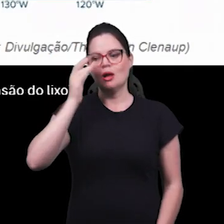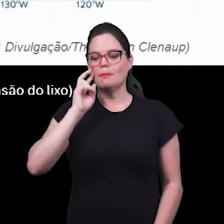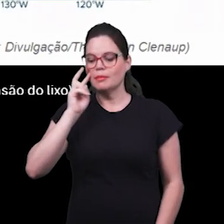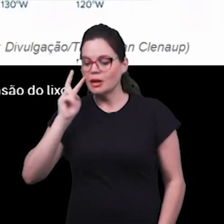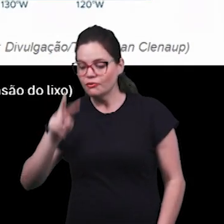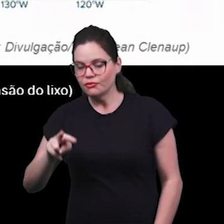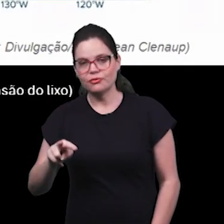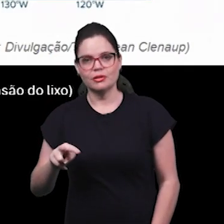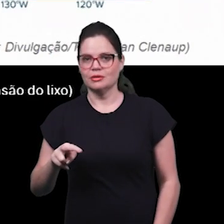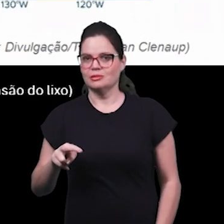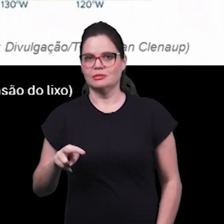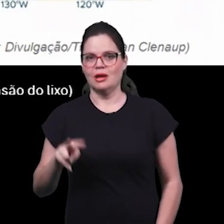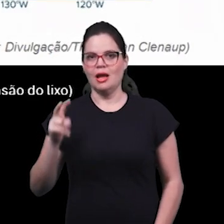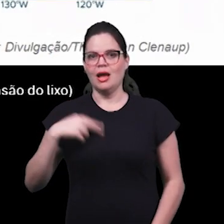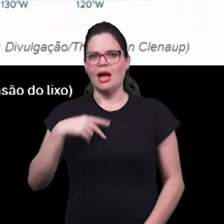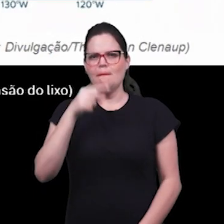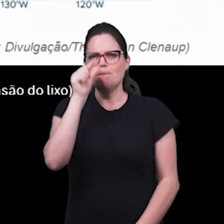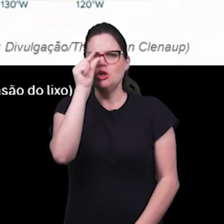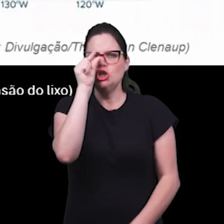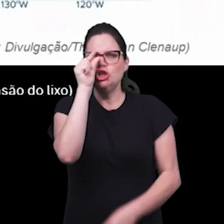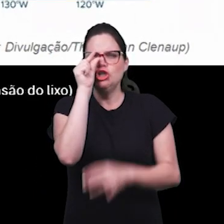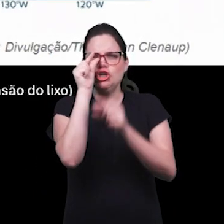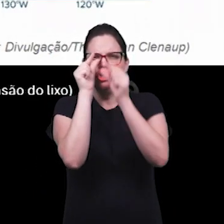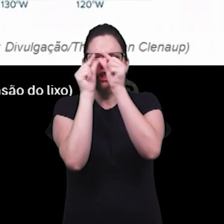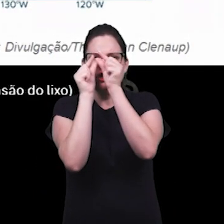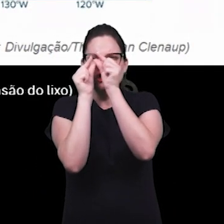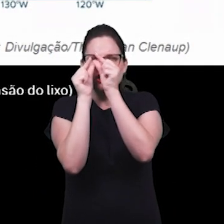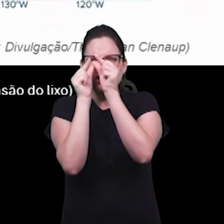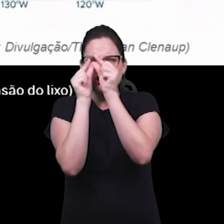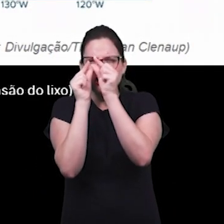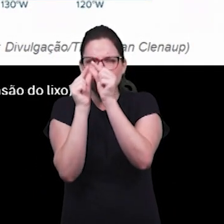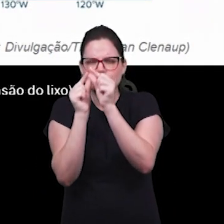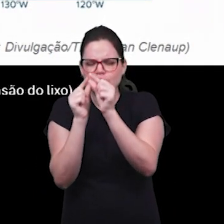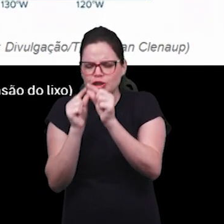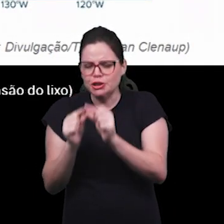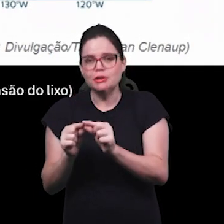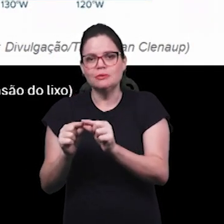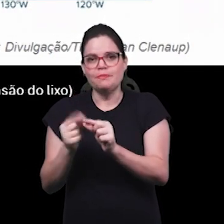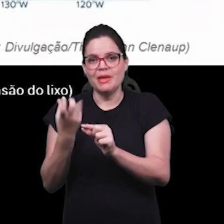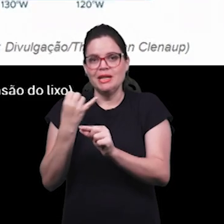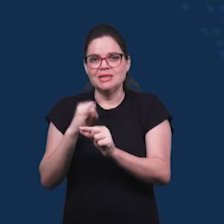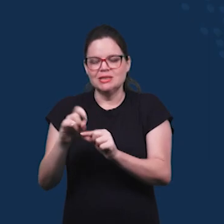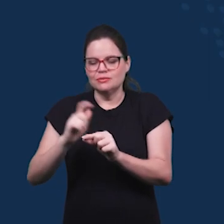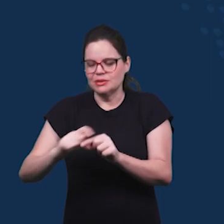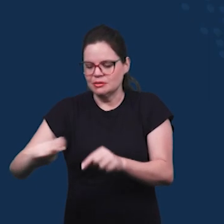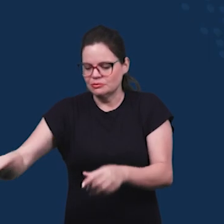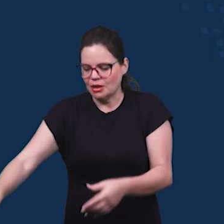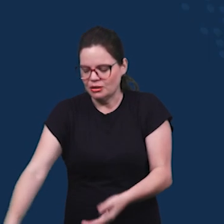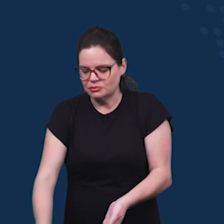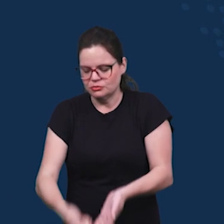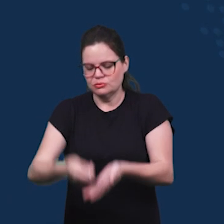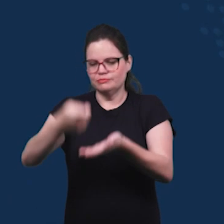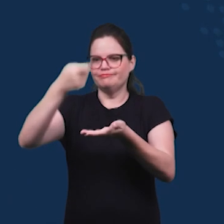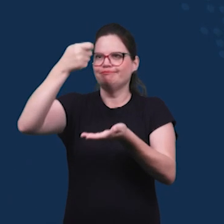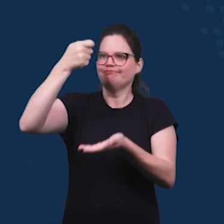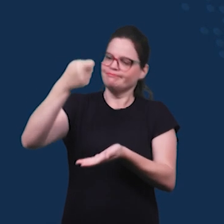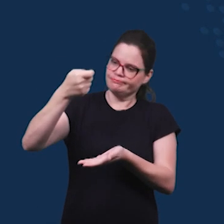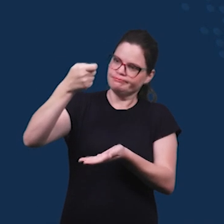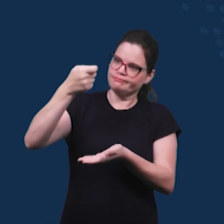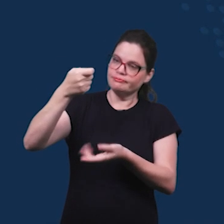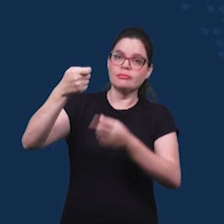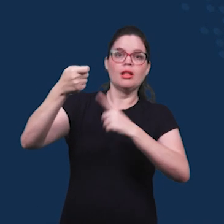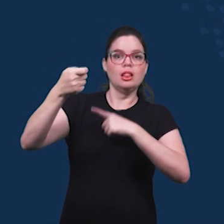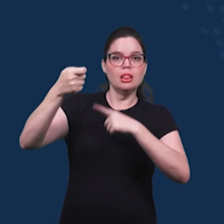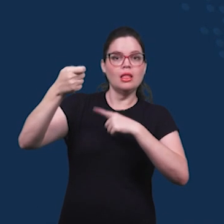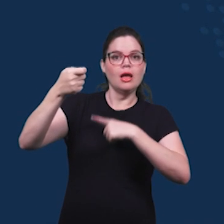São fragmentos muito pequenos, mas se você passa por essa região, coleta o material, analisa, você vai ver que há muito plástico